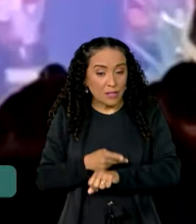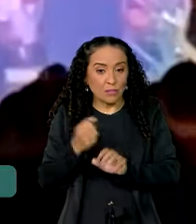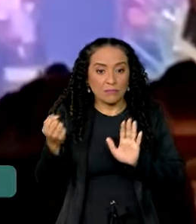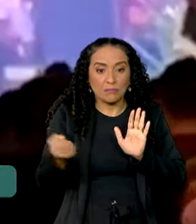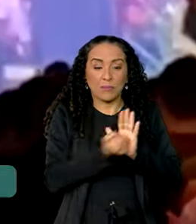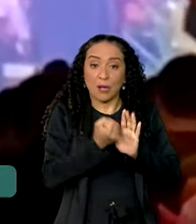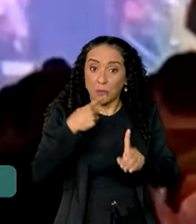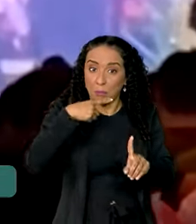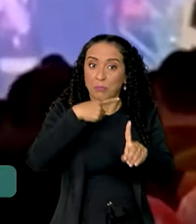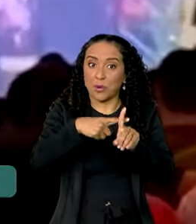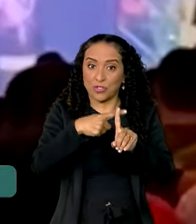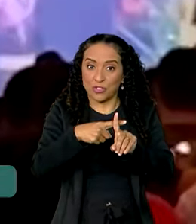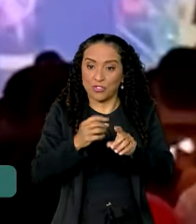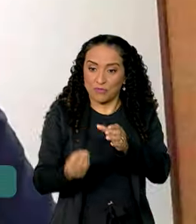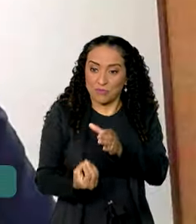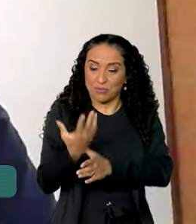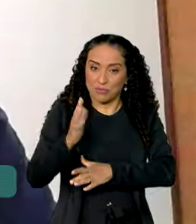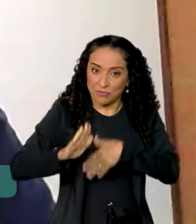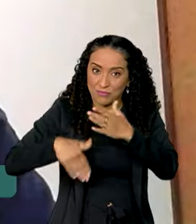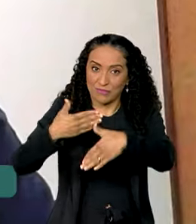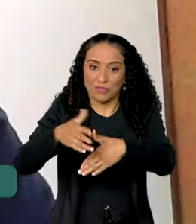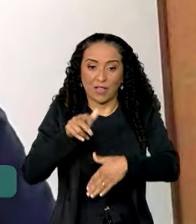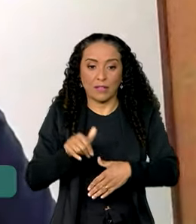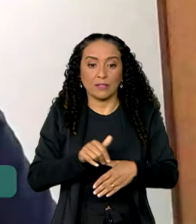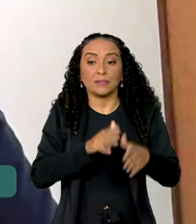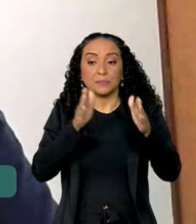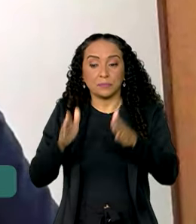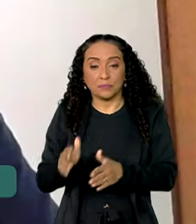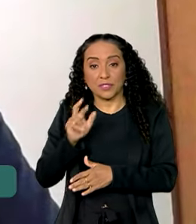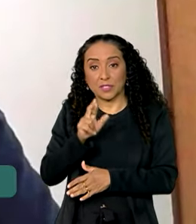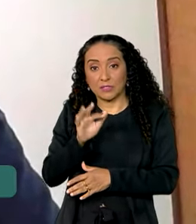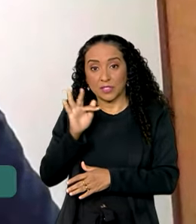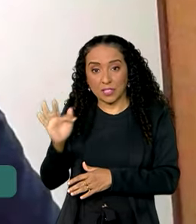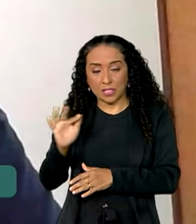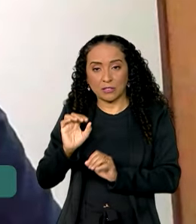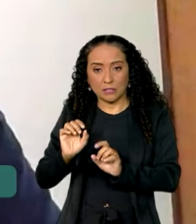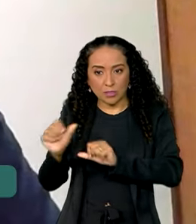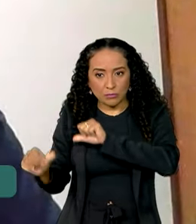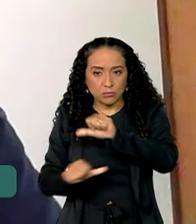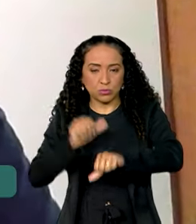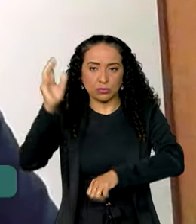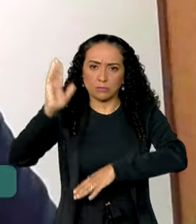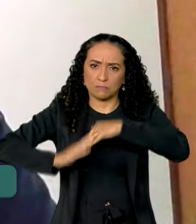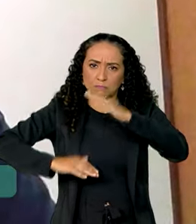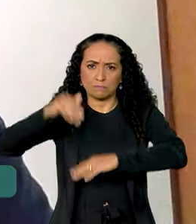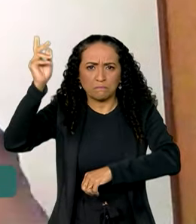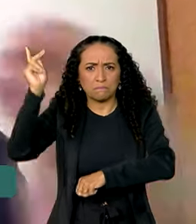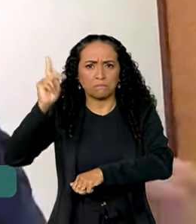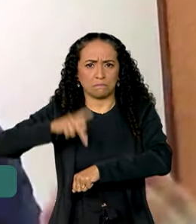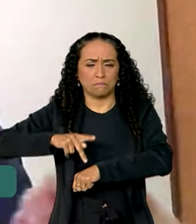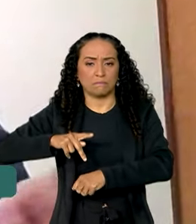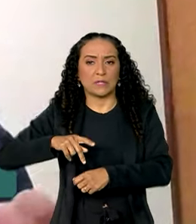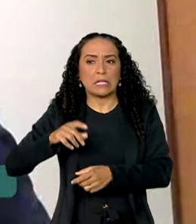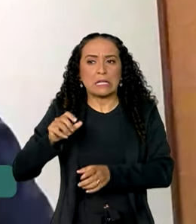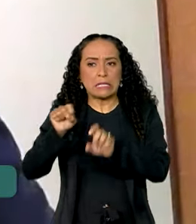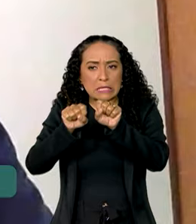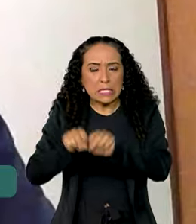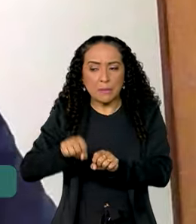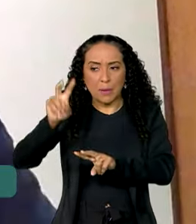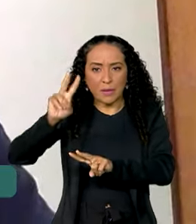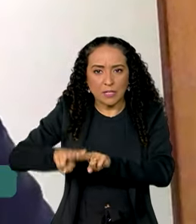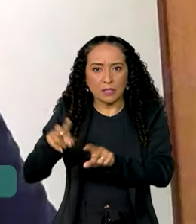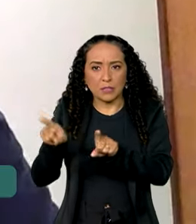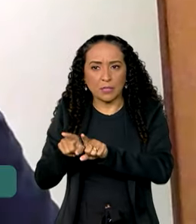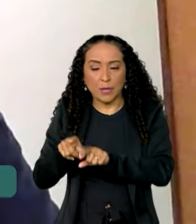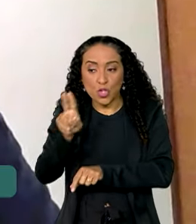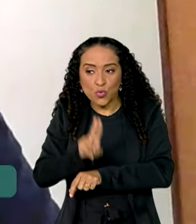Impacto positivo a ser gerado de um lado a Receita Federal tá tornando eficiente o o seu sistema tanto de apreensão quanto